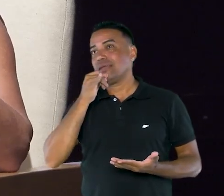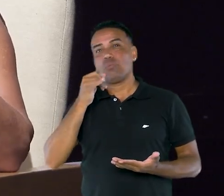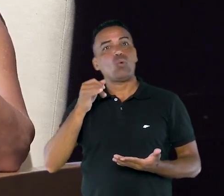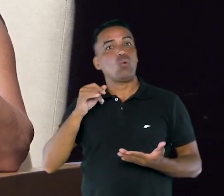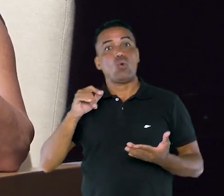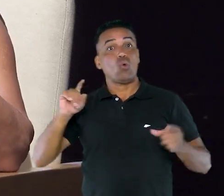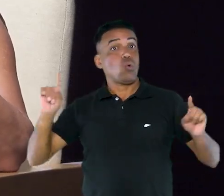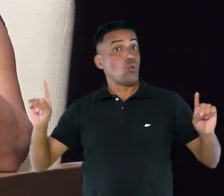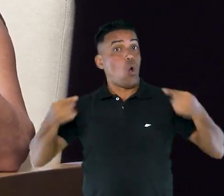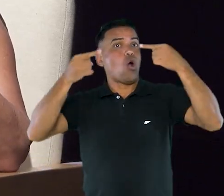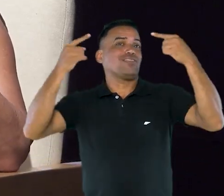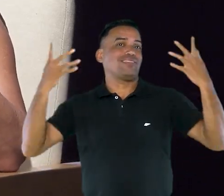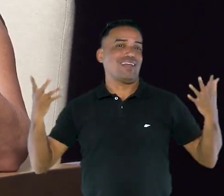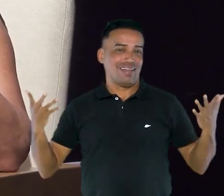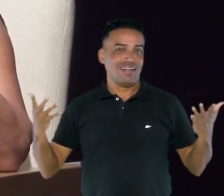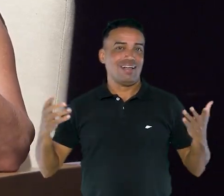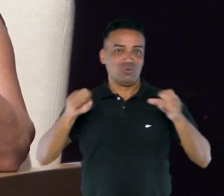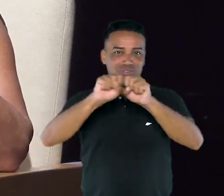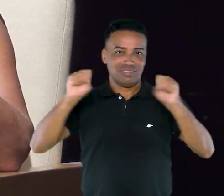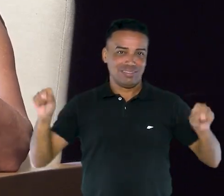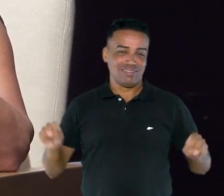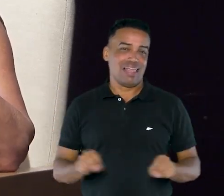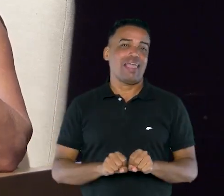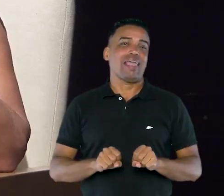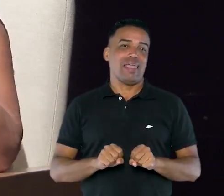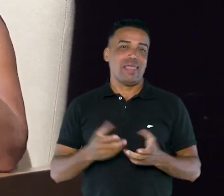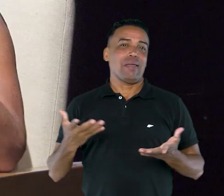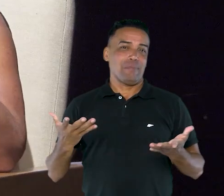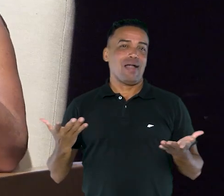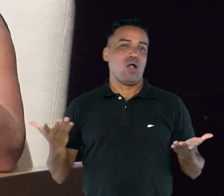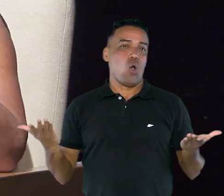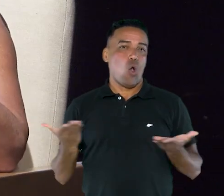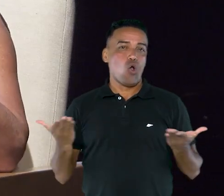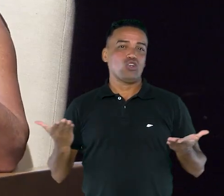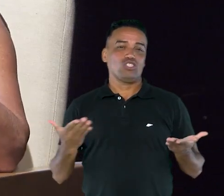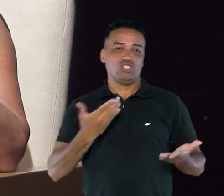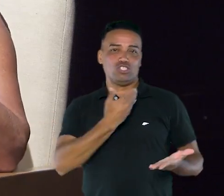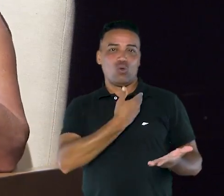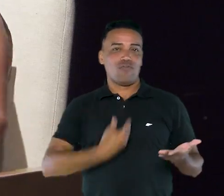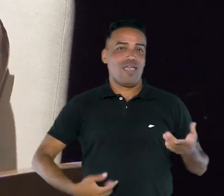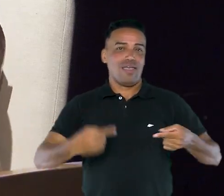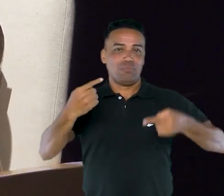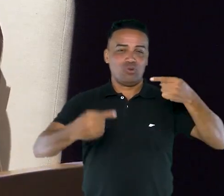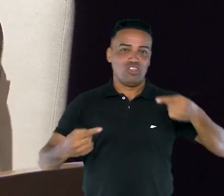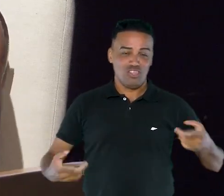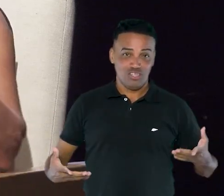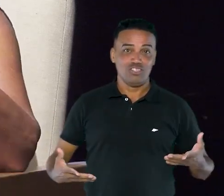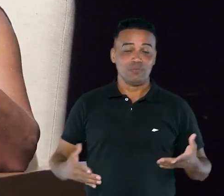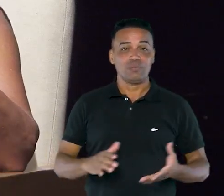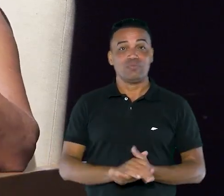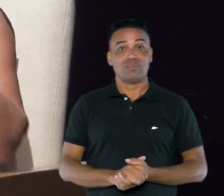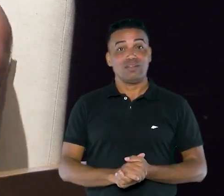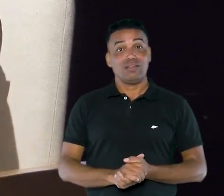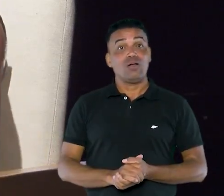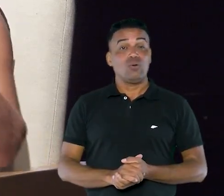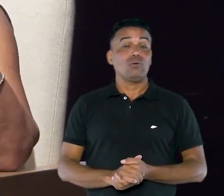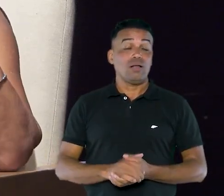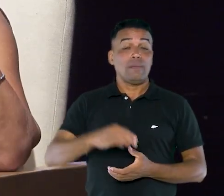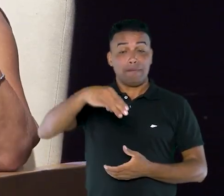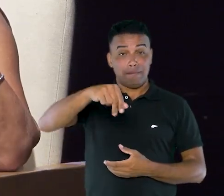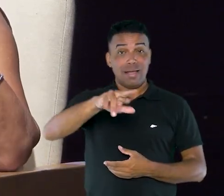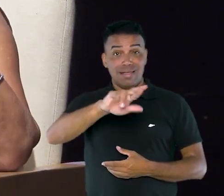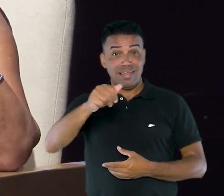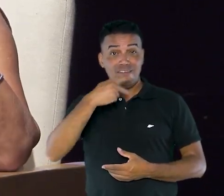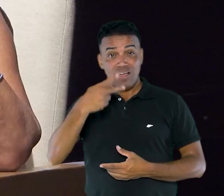muito subversiva nesse mundo que a gente vive. E eu acho que é nisso aí, ecoando, inclusive, as palavras da Maria, que a gente tem que